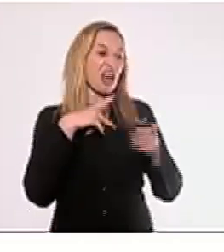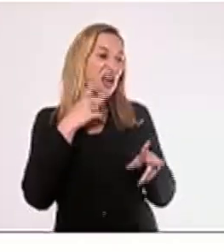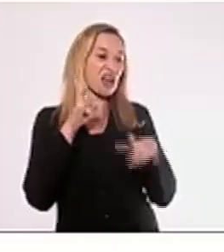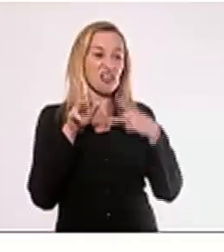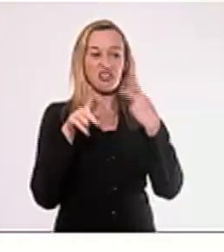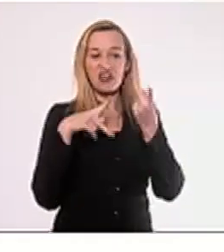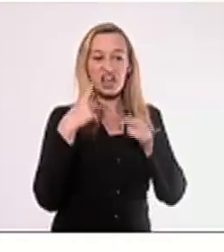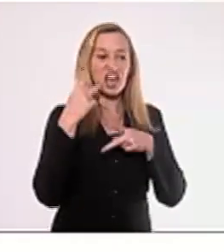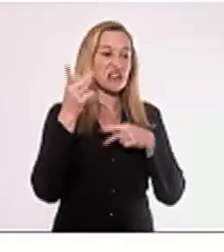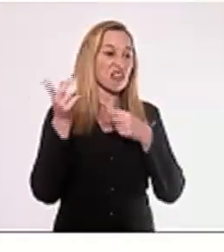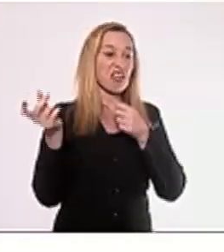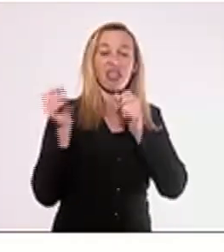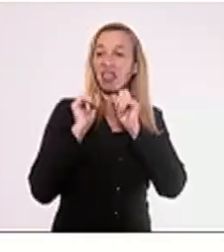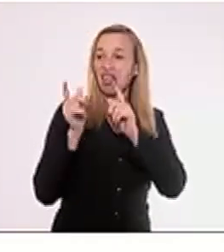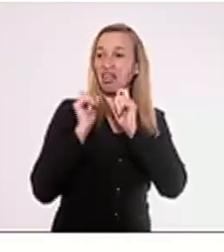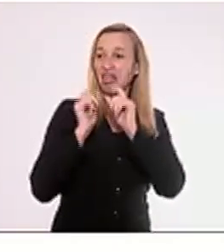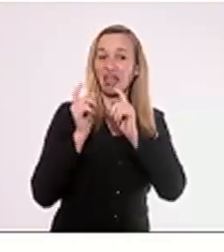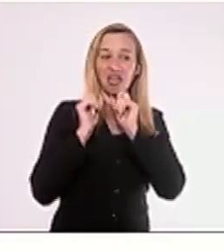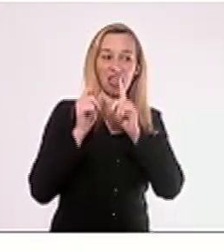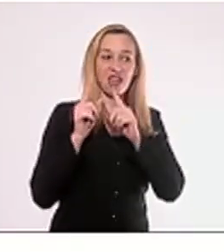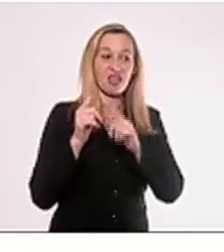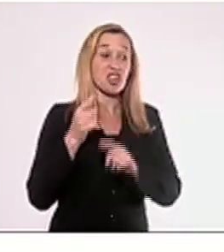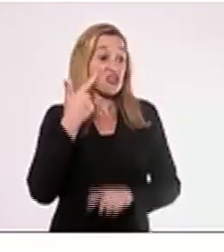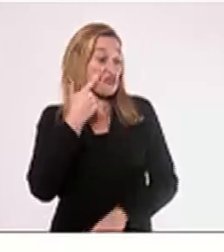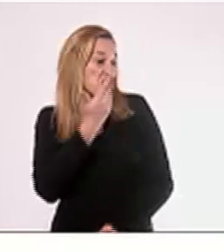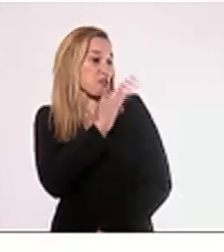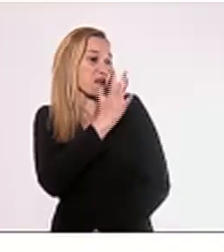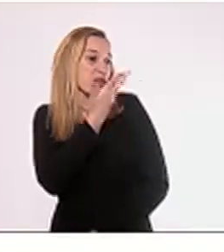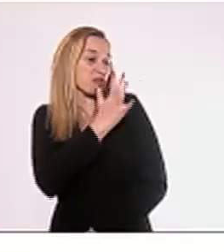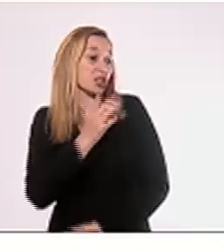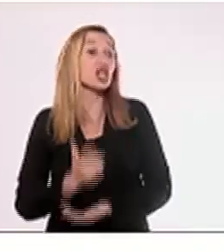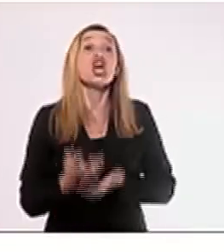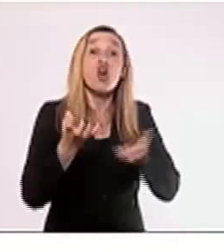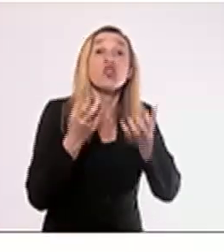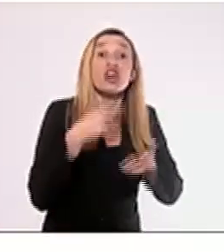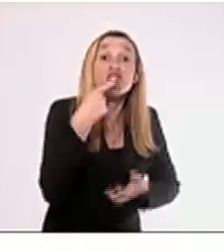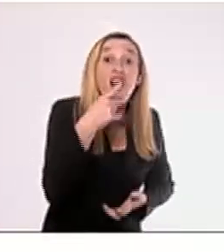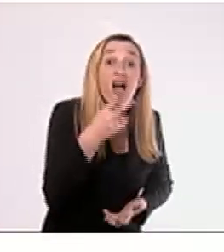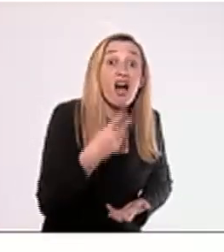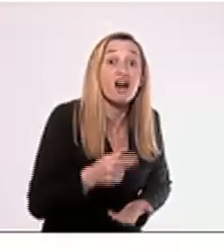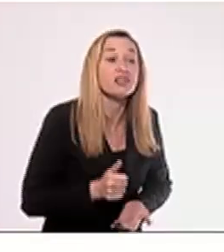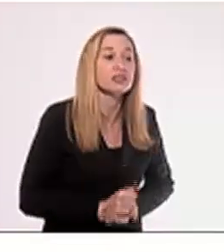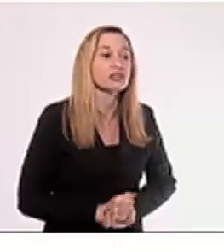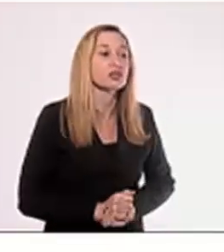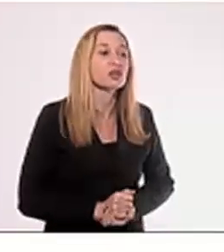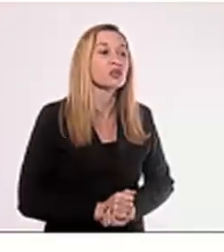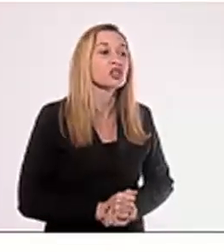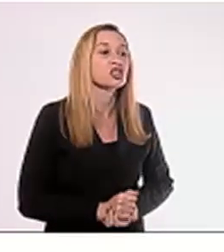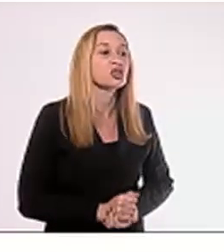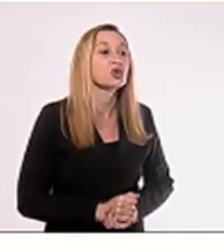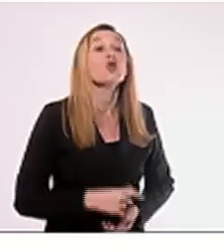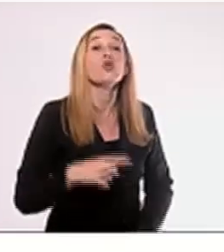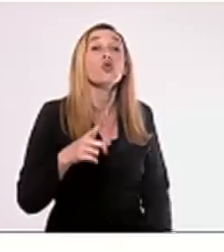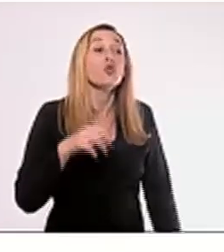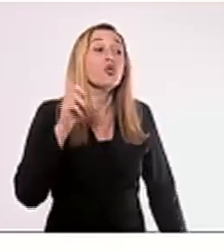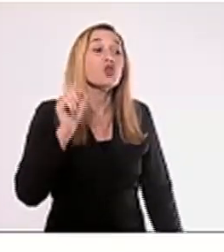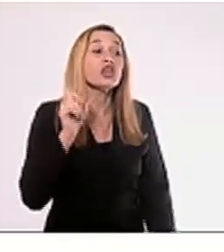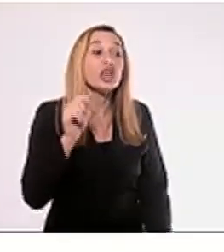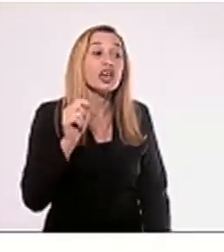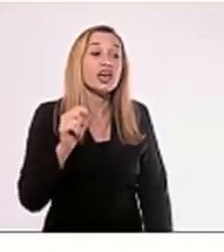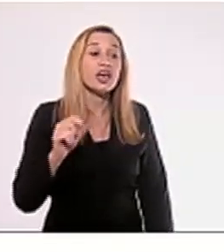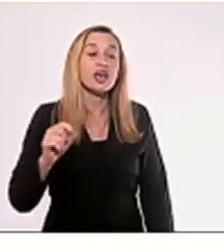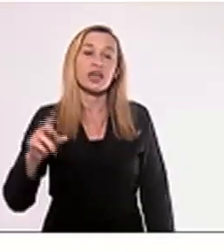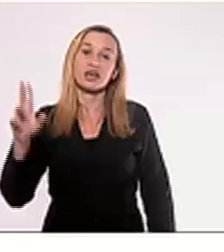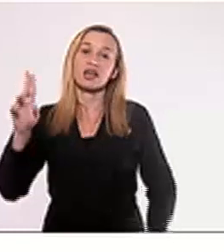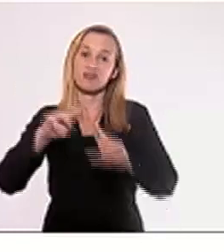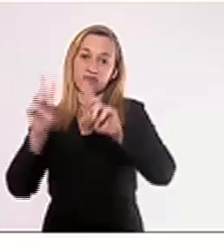bravatas, xingamentos e racismo, eu quero falar o que a UERJ hoje representa para o